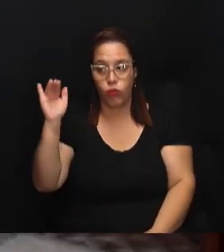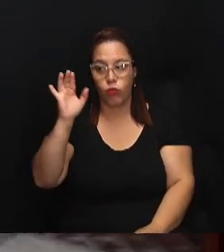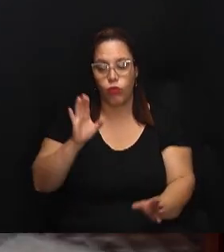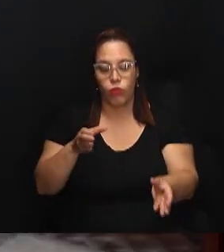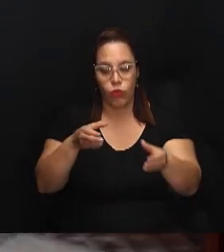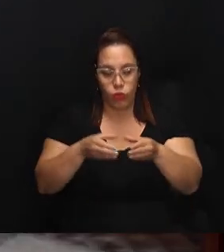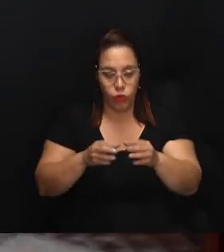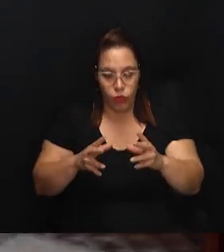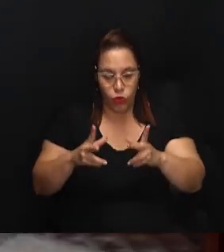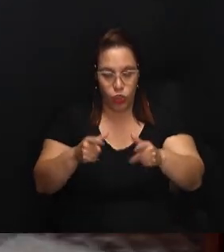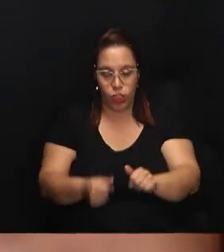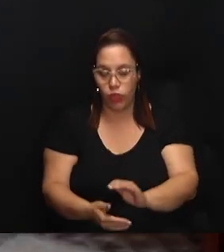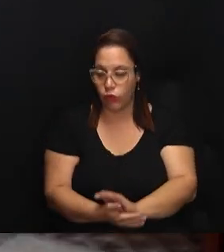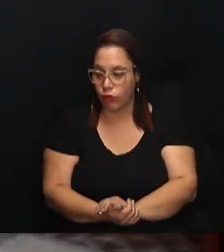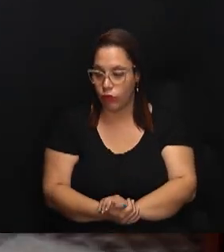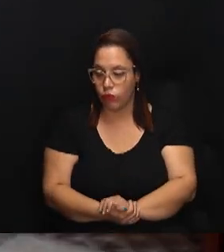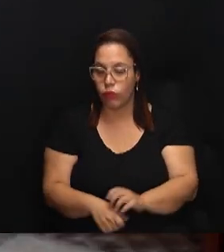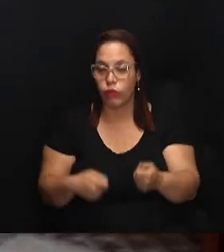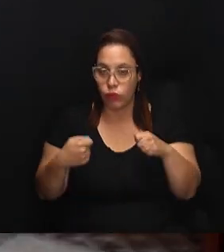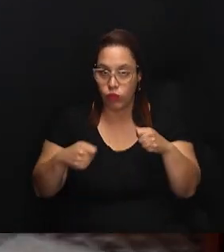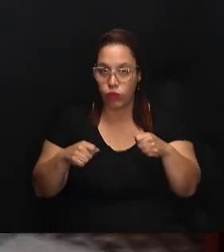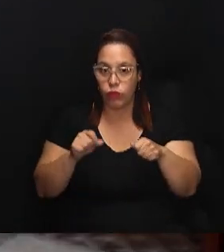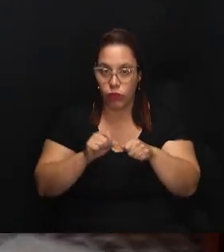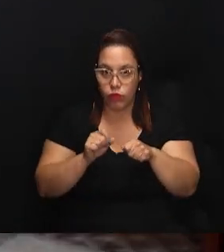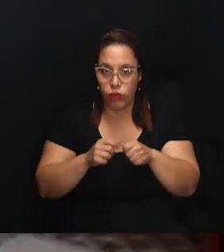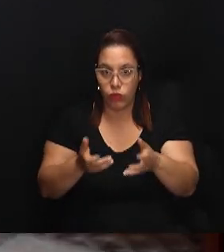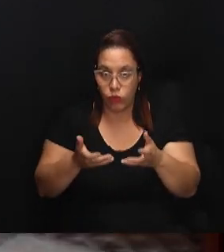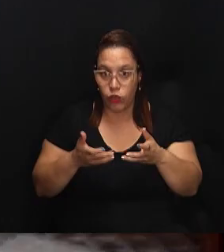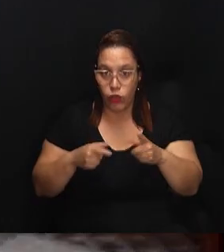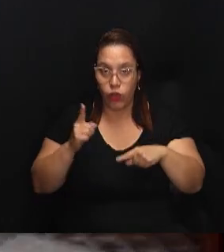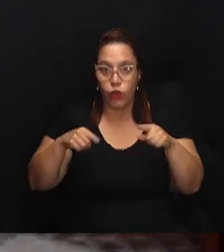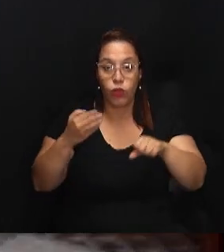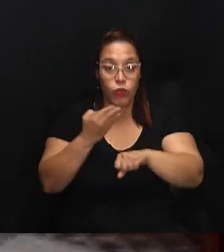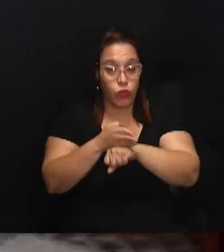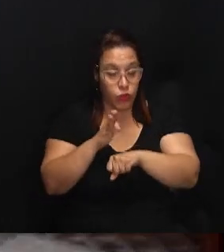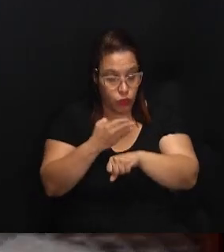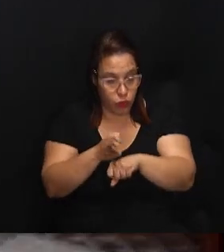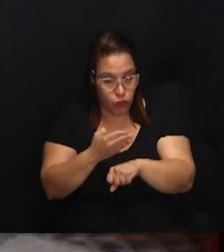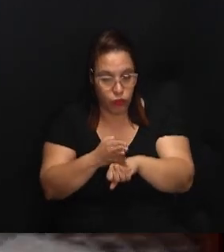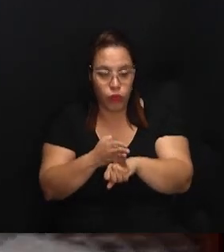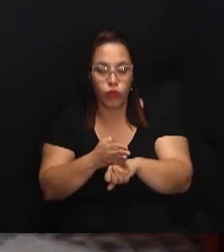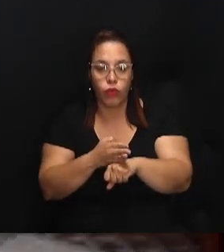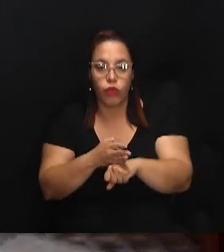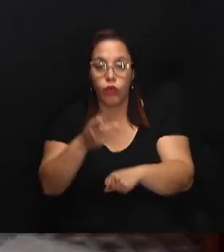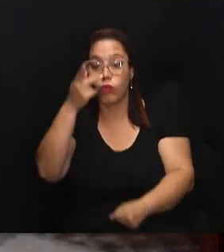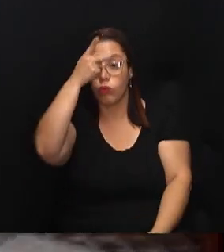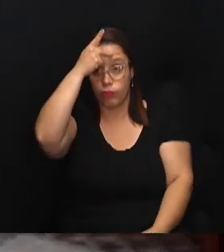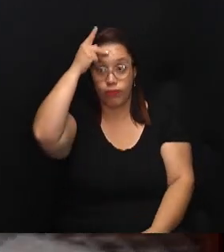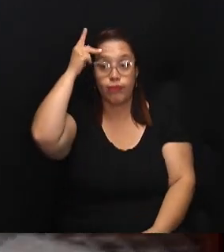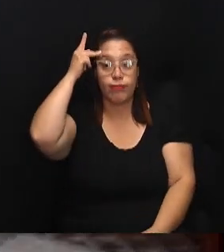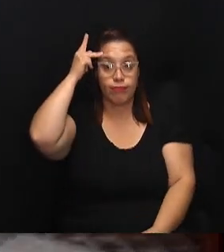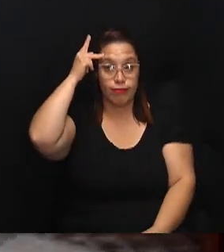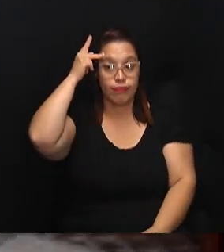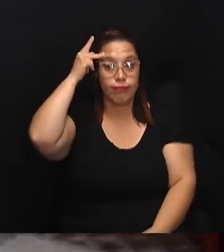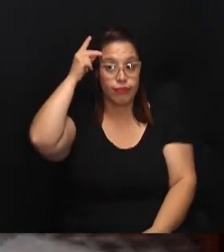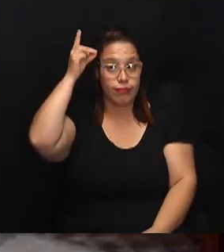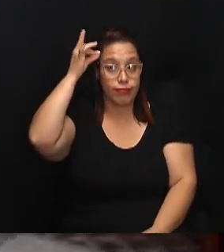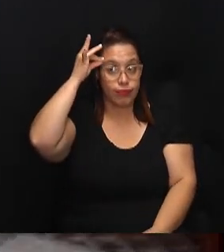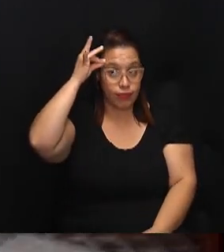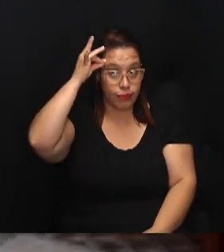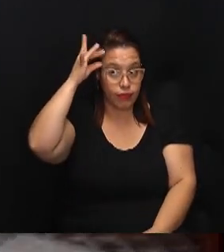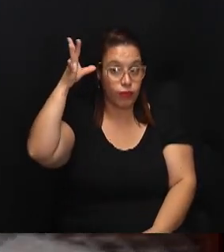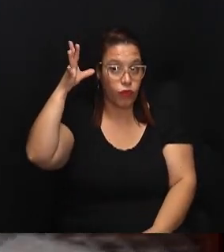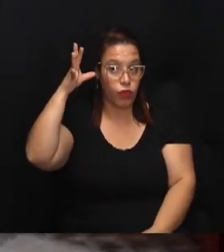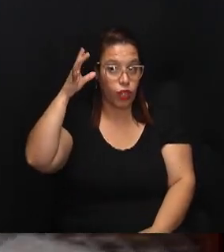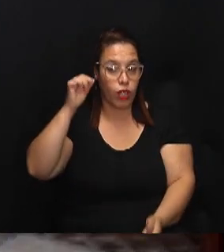públicas, né, para a ciência e para a comunidade de forma geral. A gente ainda precisa fazer, a gente quer fazer vários treinamentos com as pessoas para